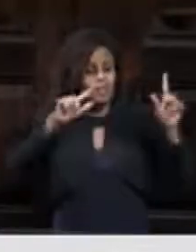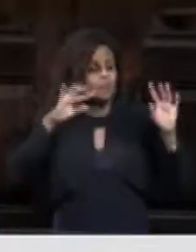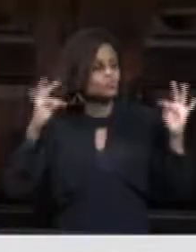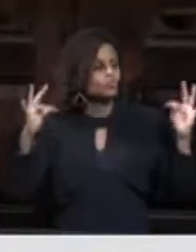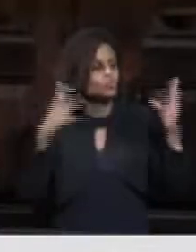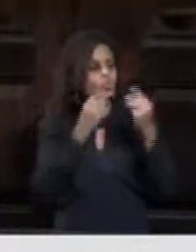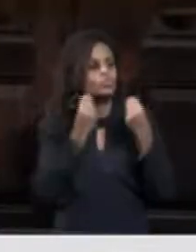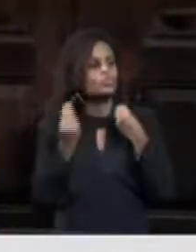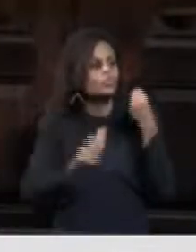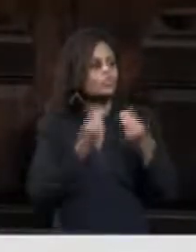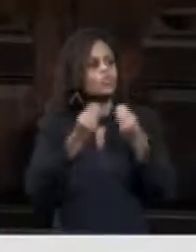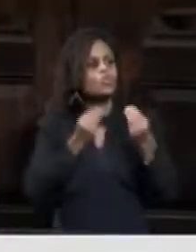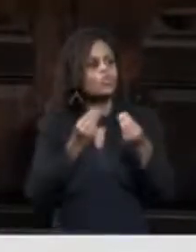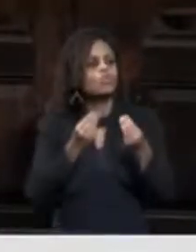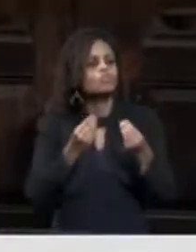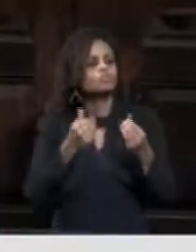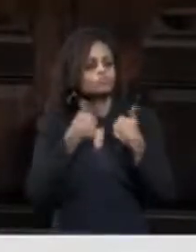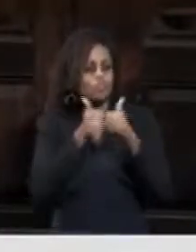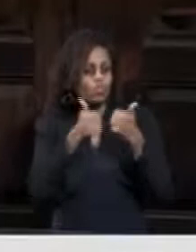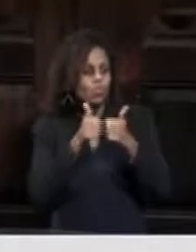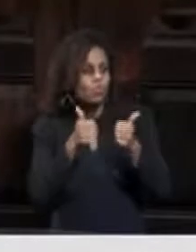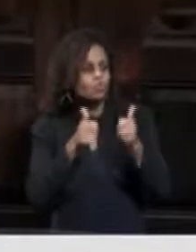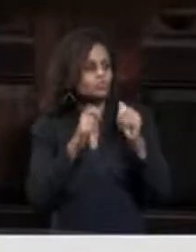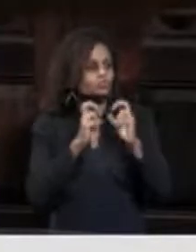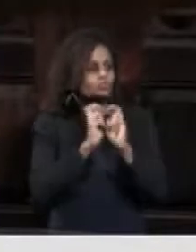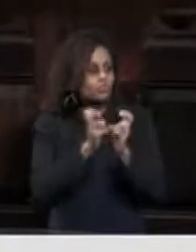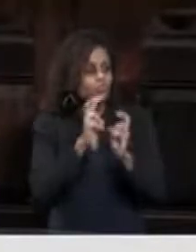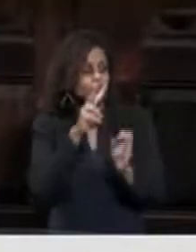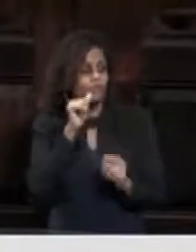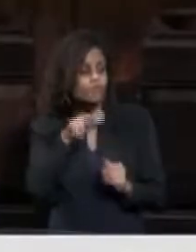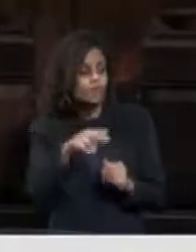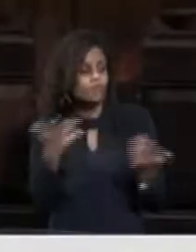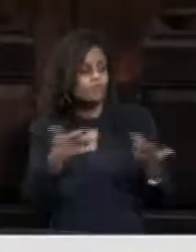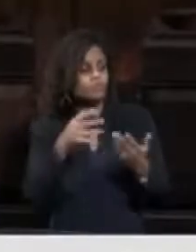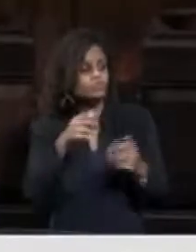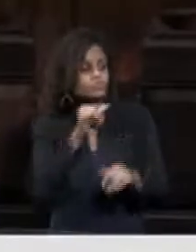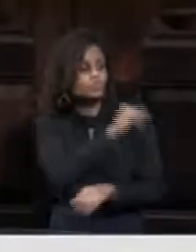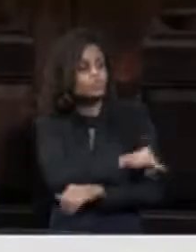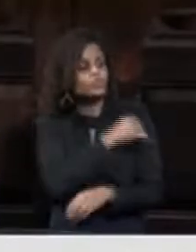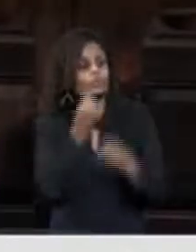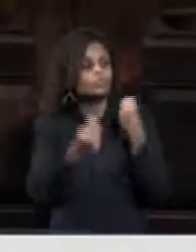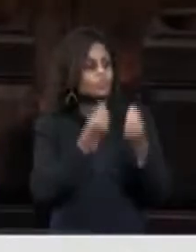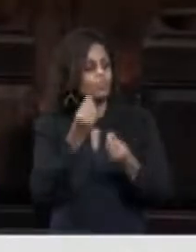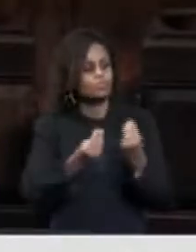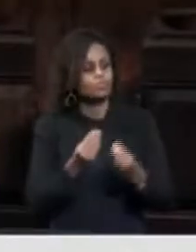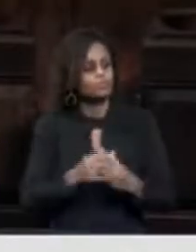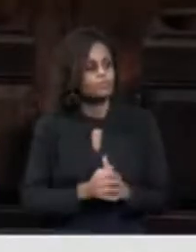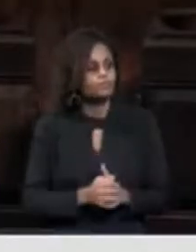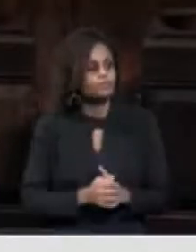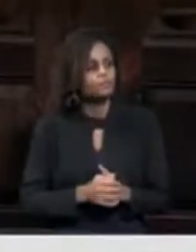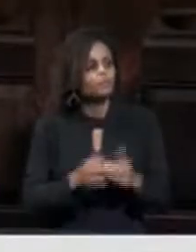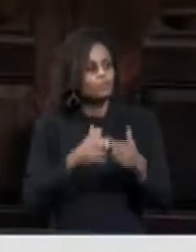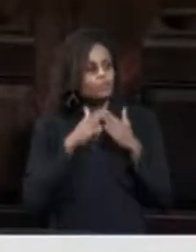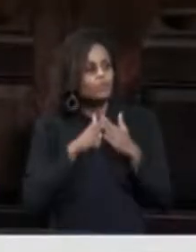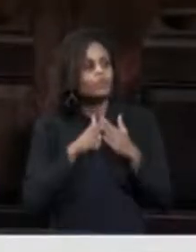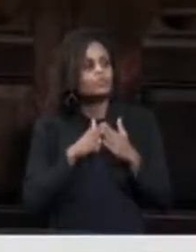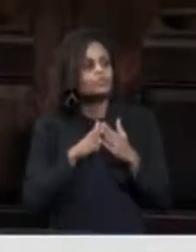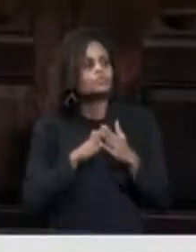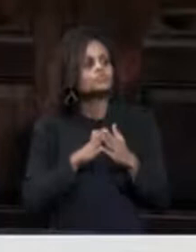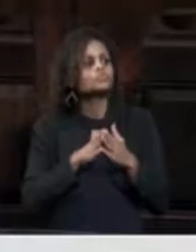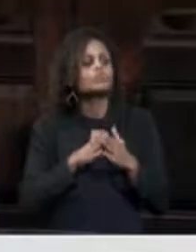de fato o sistema de transporte no Estado do Rio de Janeiro. É neste sentido que eu solicito dos